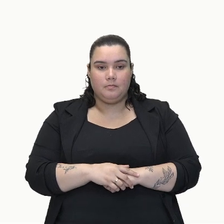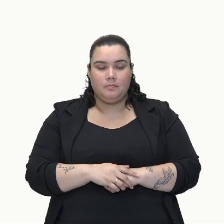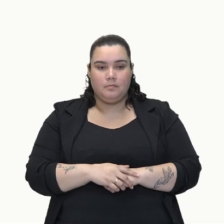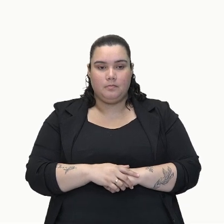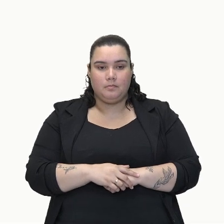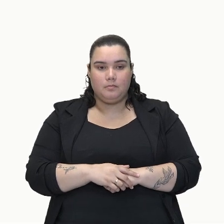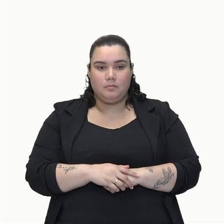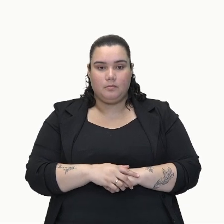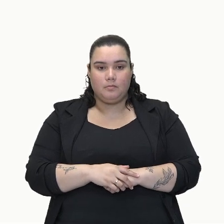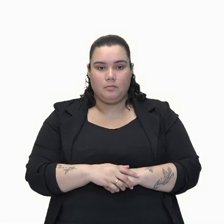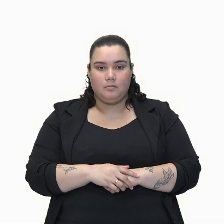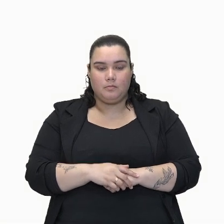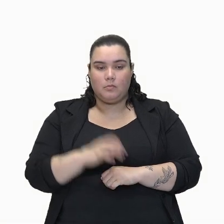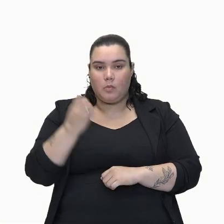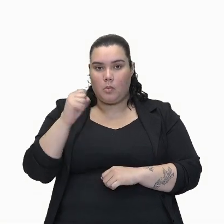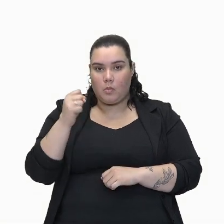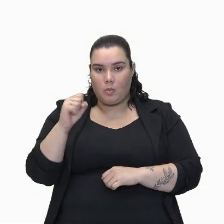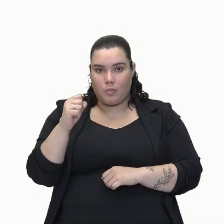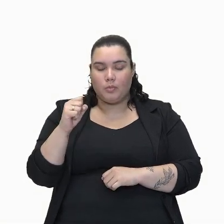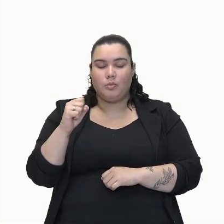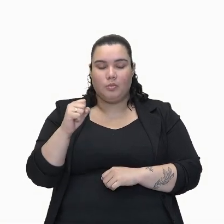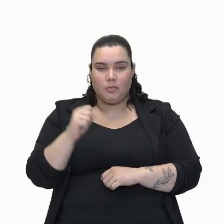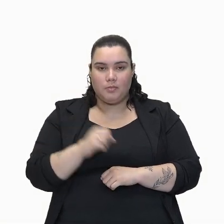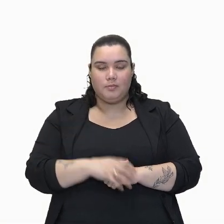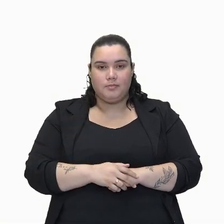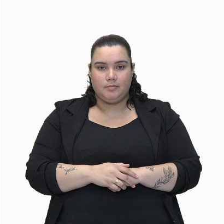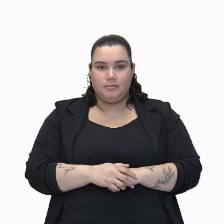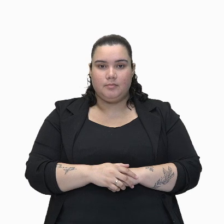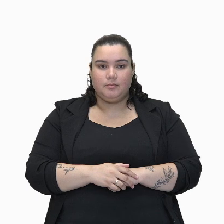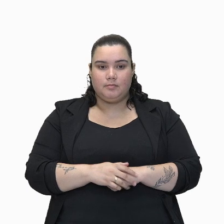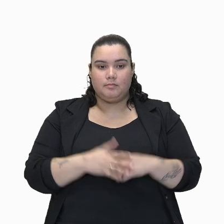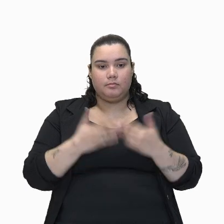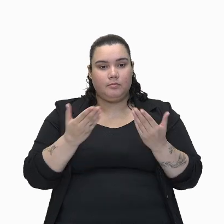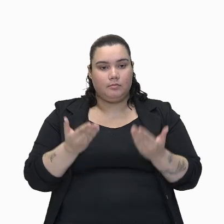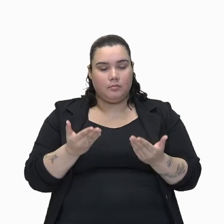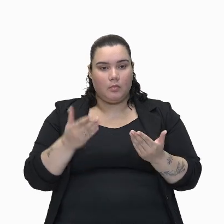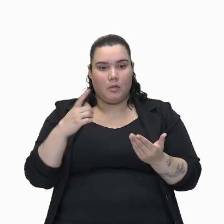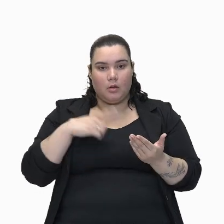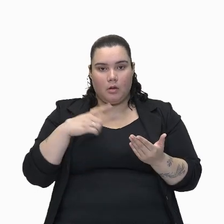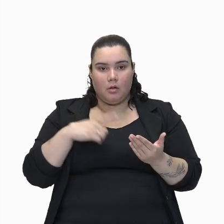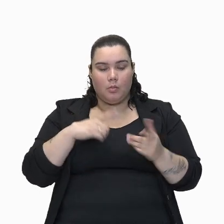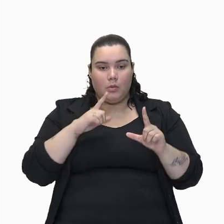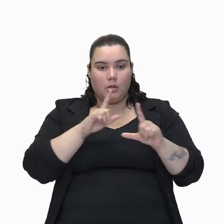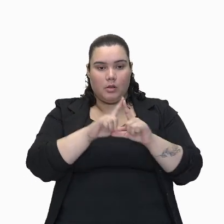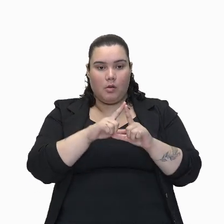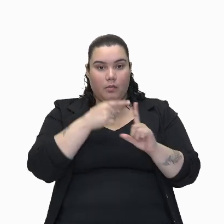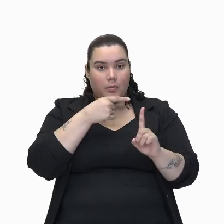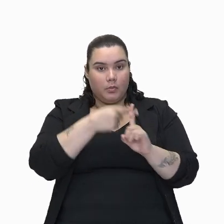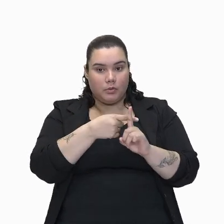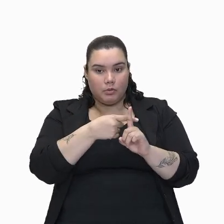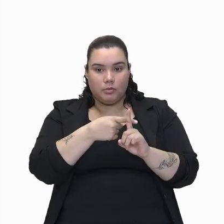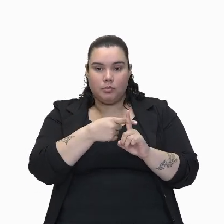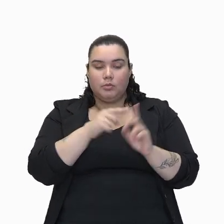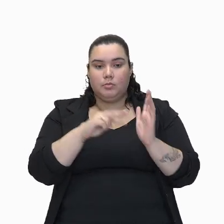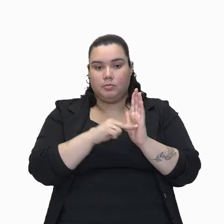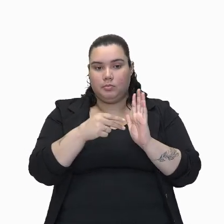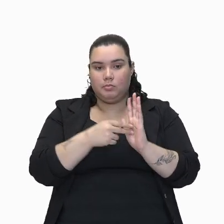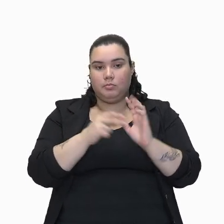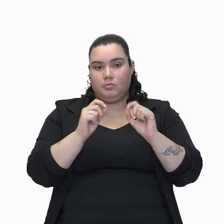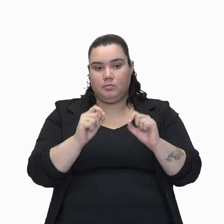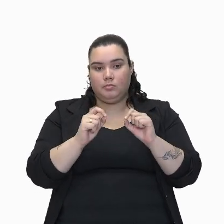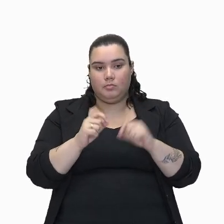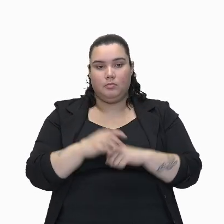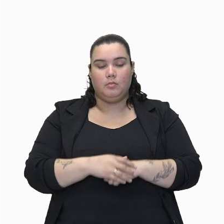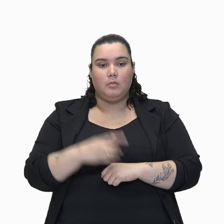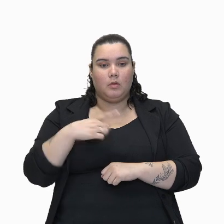de delta é igual a 8. Então, temos o delta positivo, significa que nós vamos